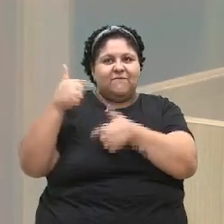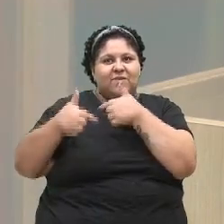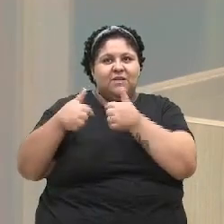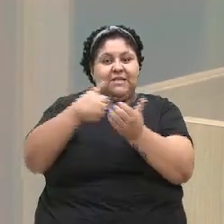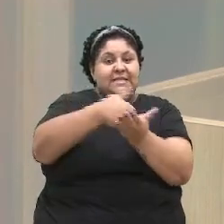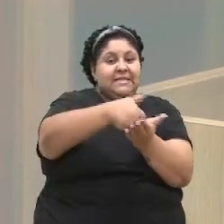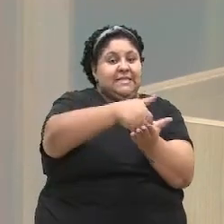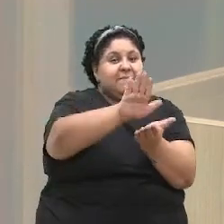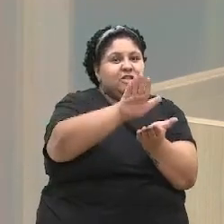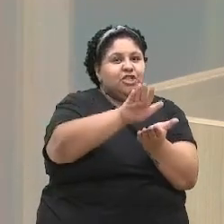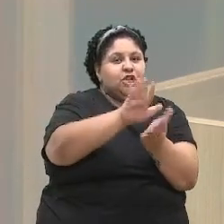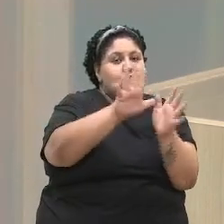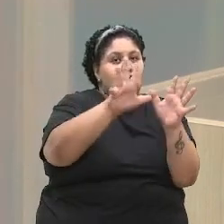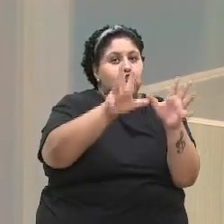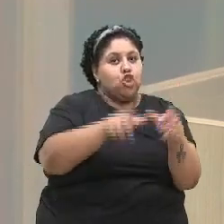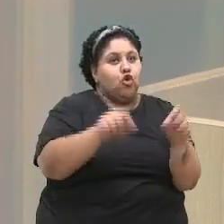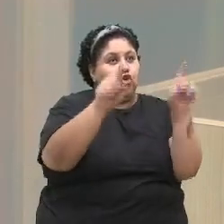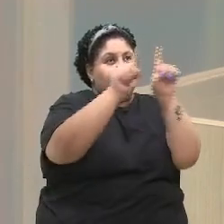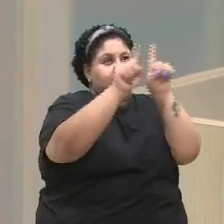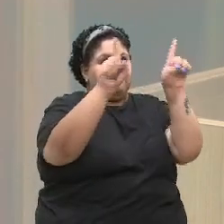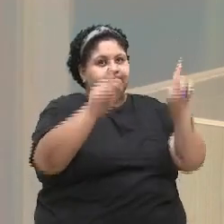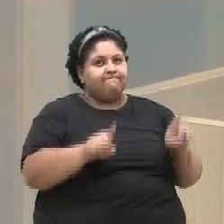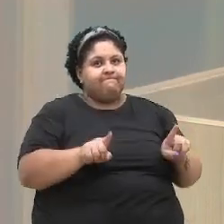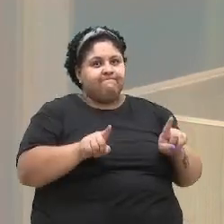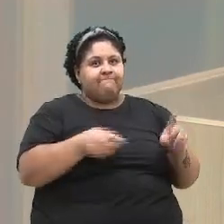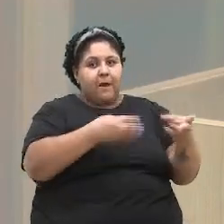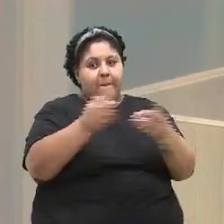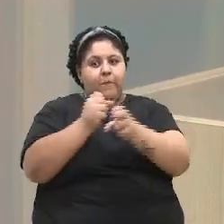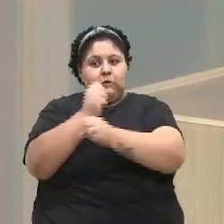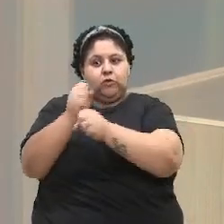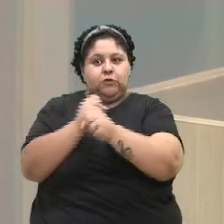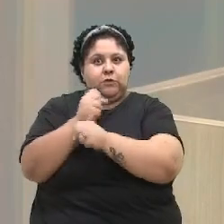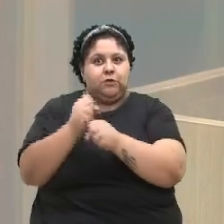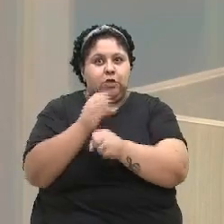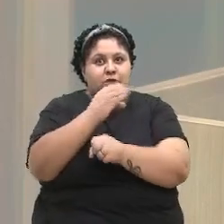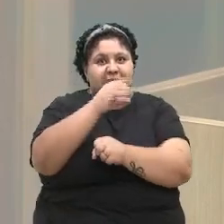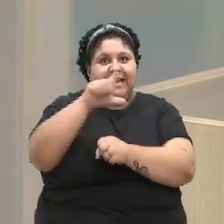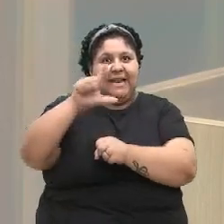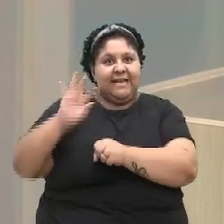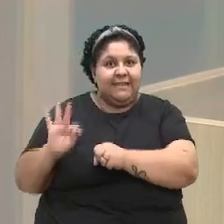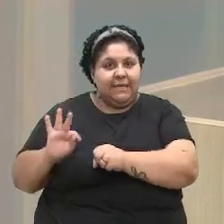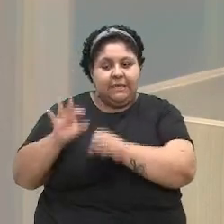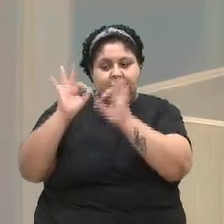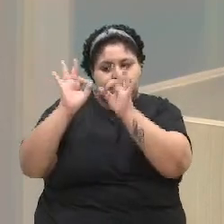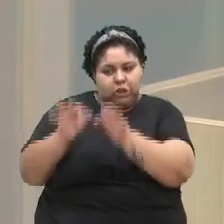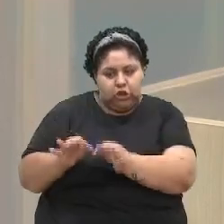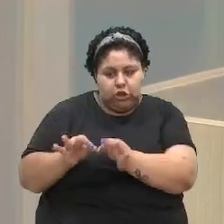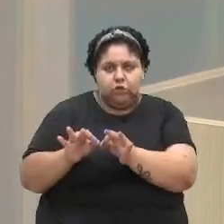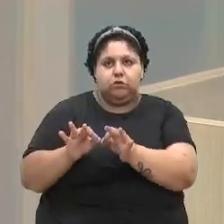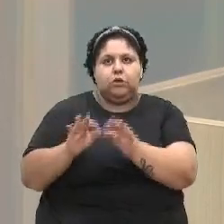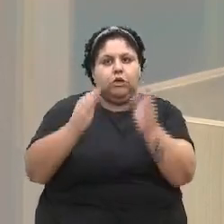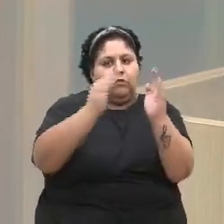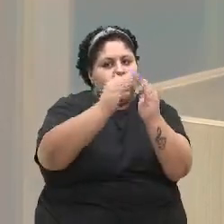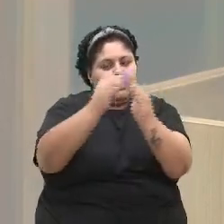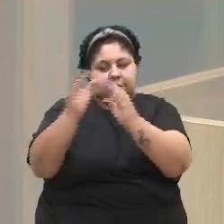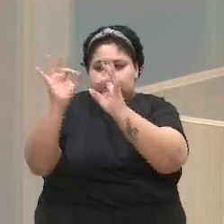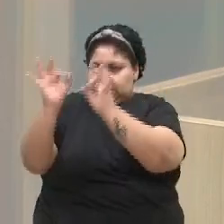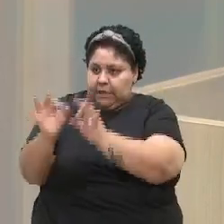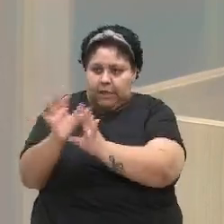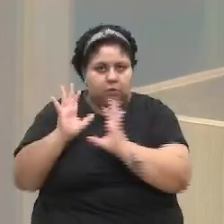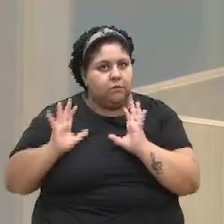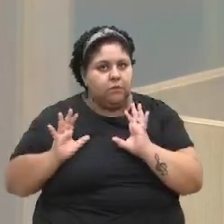todos aqueles funcionários que estão trabalhando com eles há anos com carteira assinada direitinho com a casinha deles